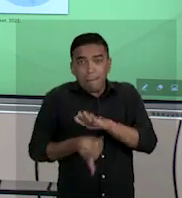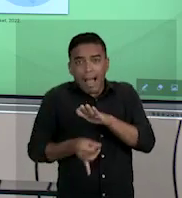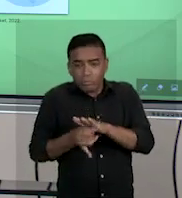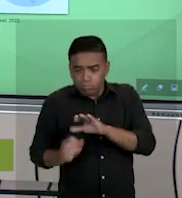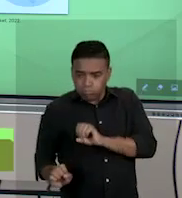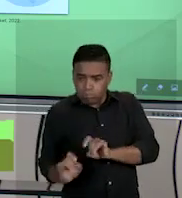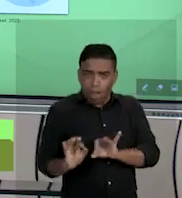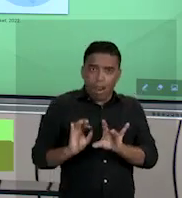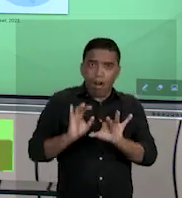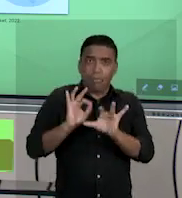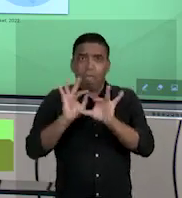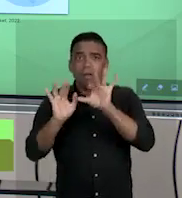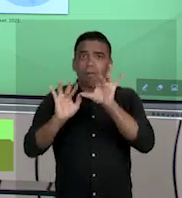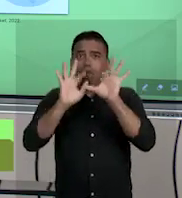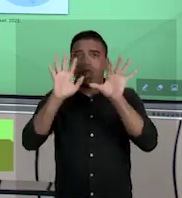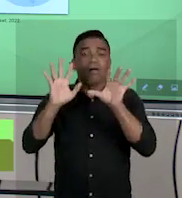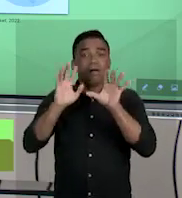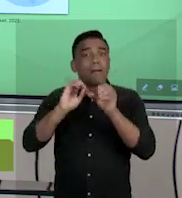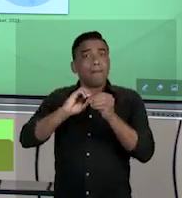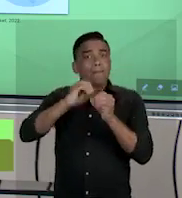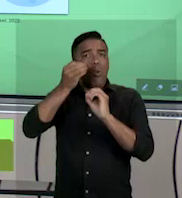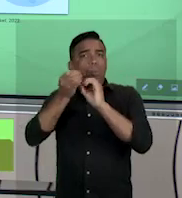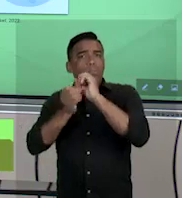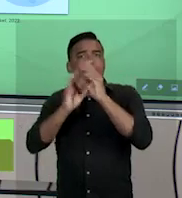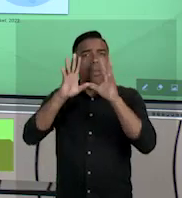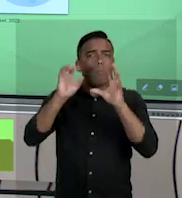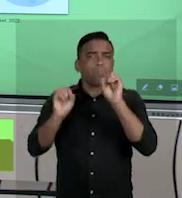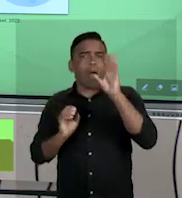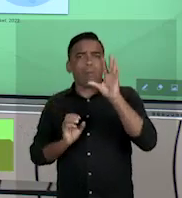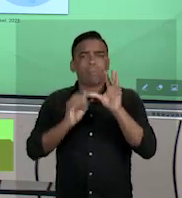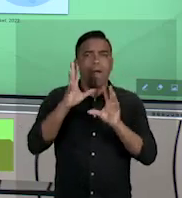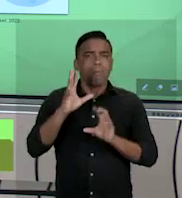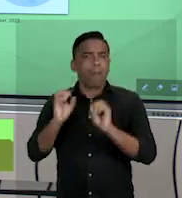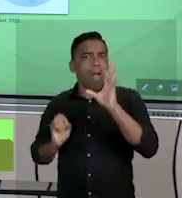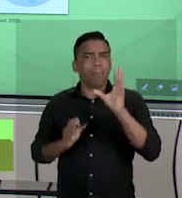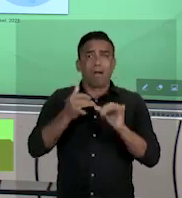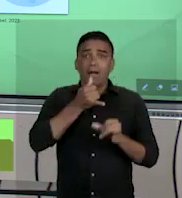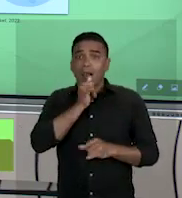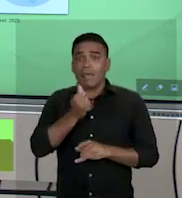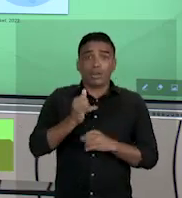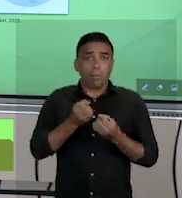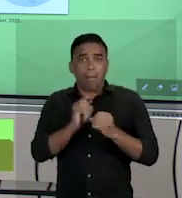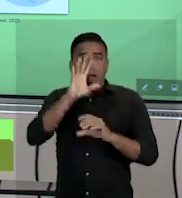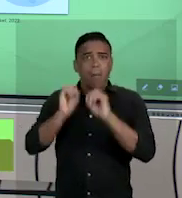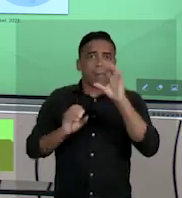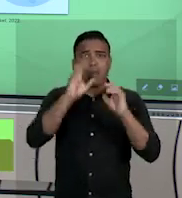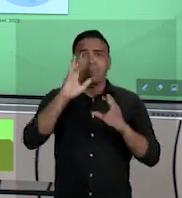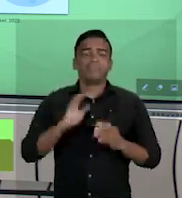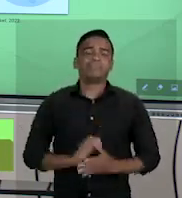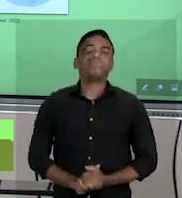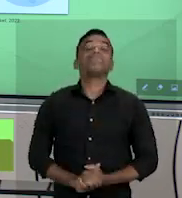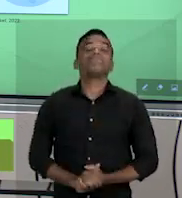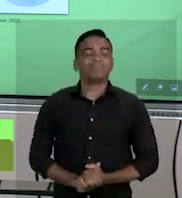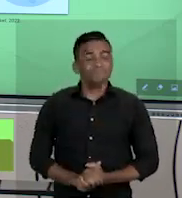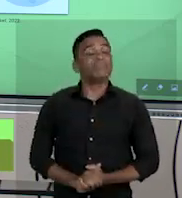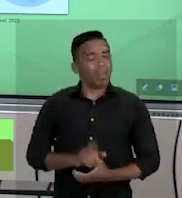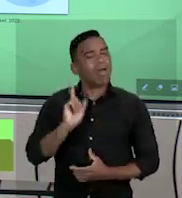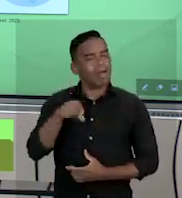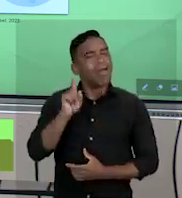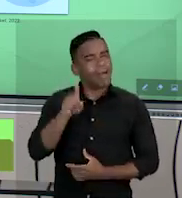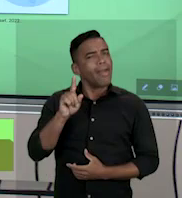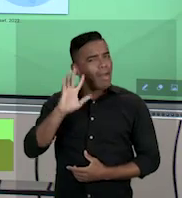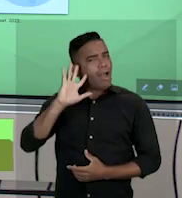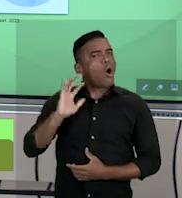Essas moléculas, então, elas vão eclodindo, elas vão ganhando essa energia e vão eclodindo. Então, isso é que